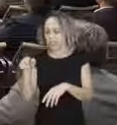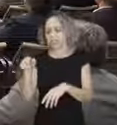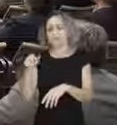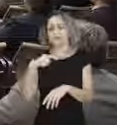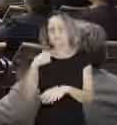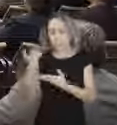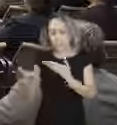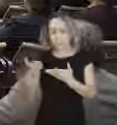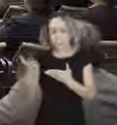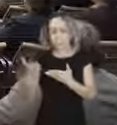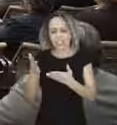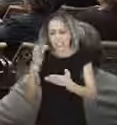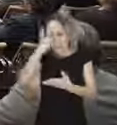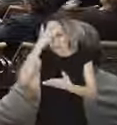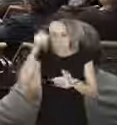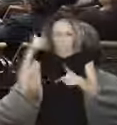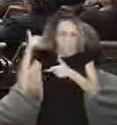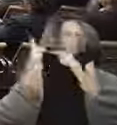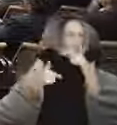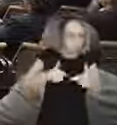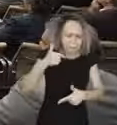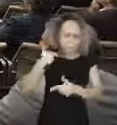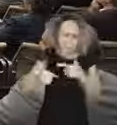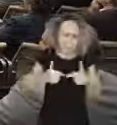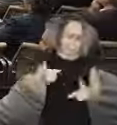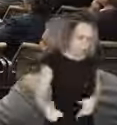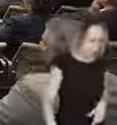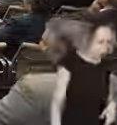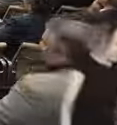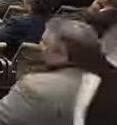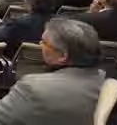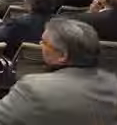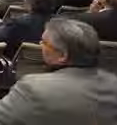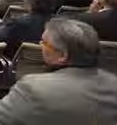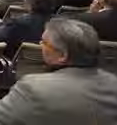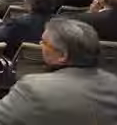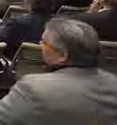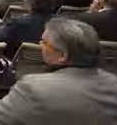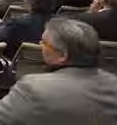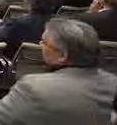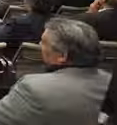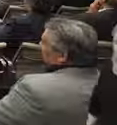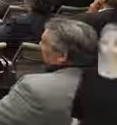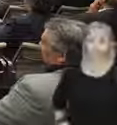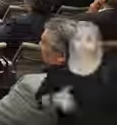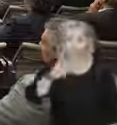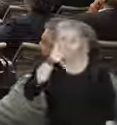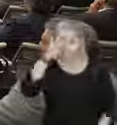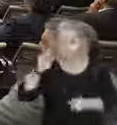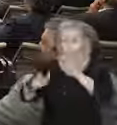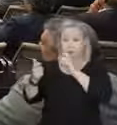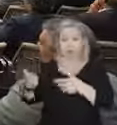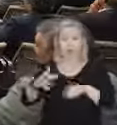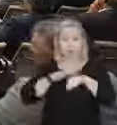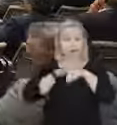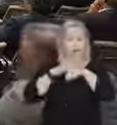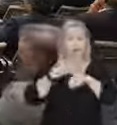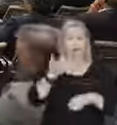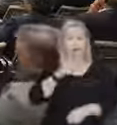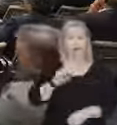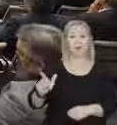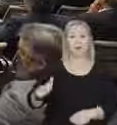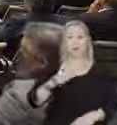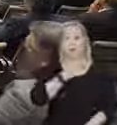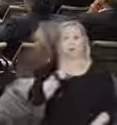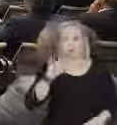ninguém parou o ambulatório durante a pandemia, pessoas ficaram doentes, outras morreram e ganham pouco. Mas, de outro lado, você